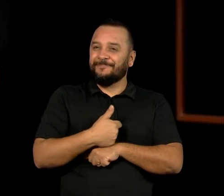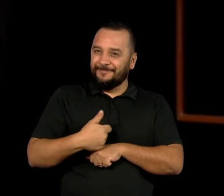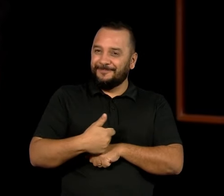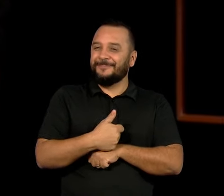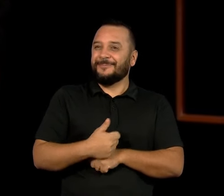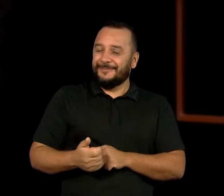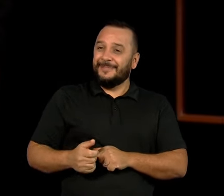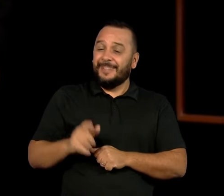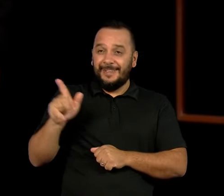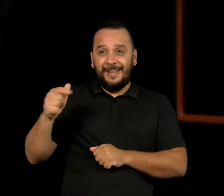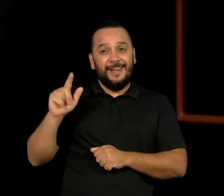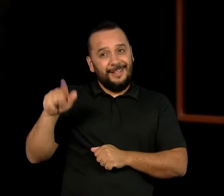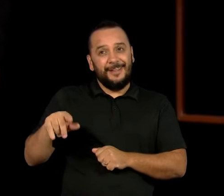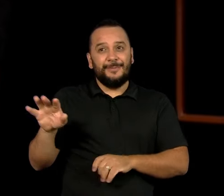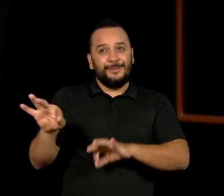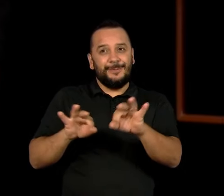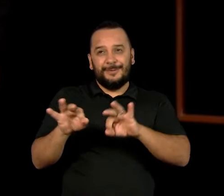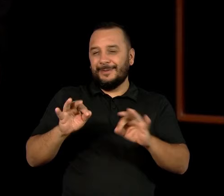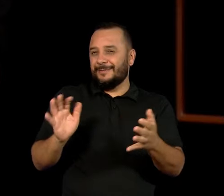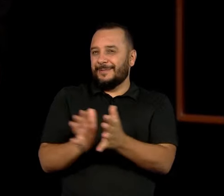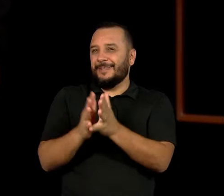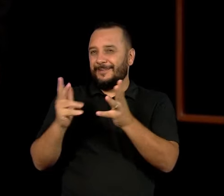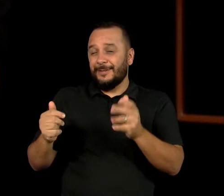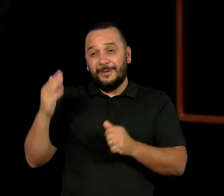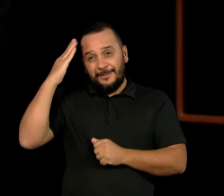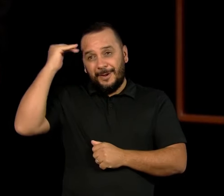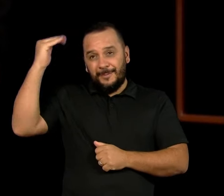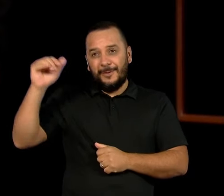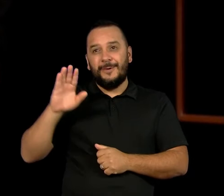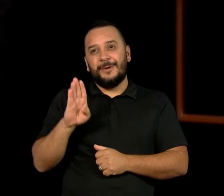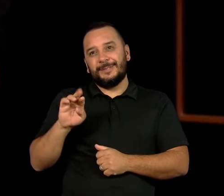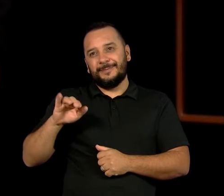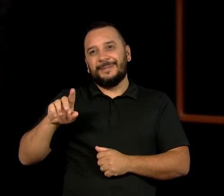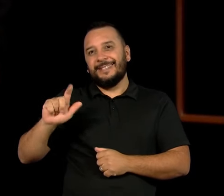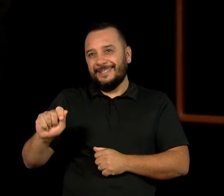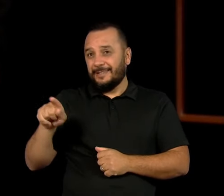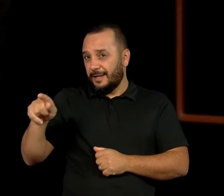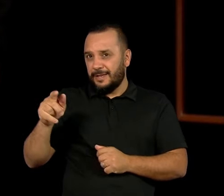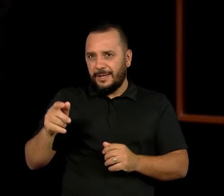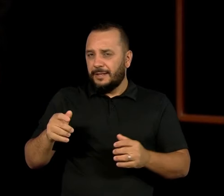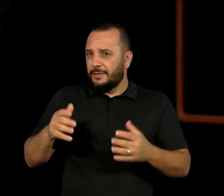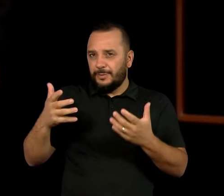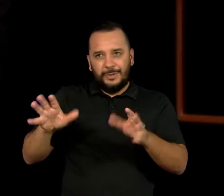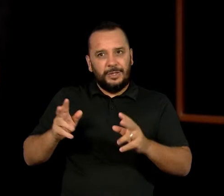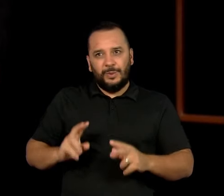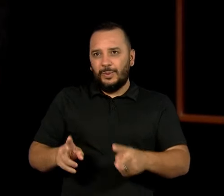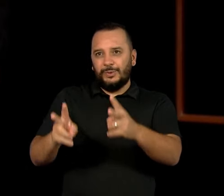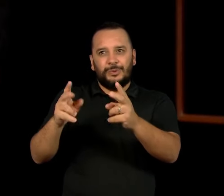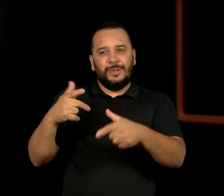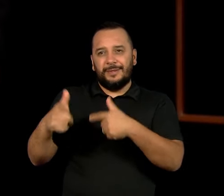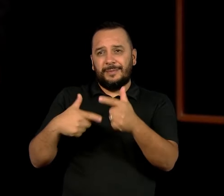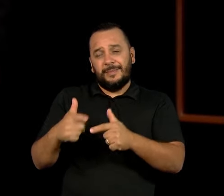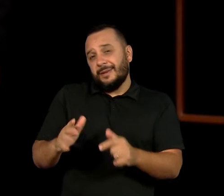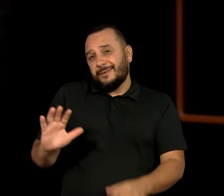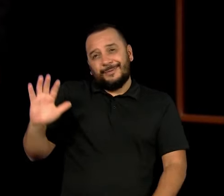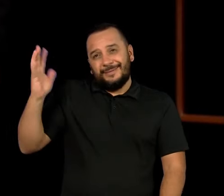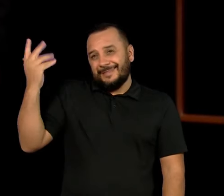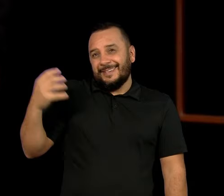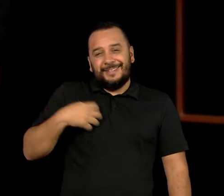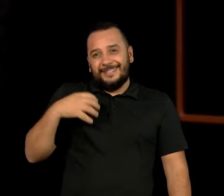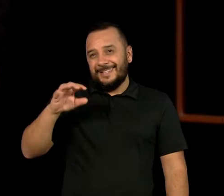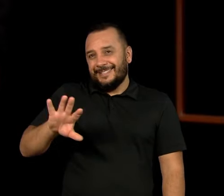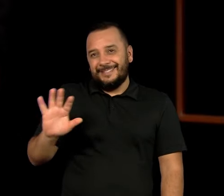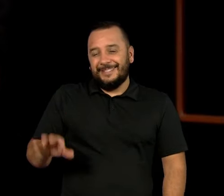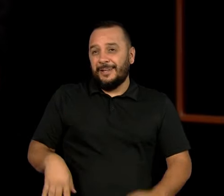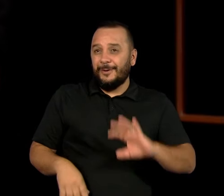Foi uma produtora sensacional, fez aquele sucesso de Brida. Não quis continuar a carreira. E acontece na vida, eu já vi isso acontecer